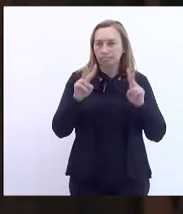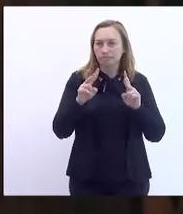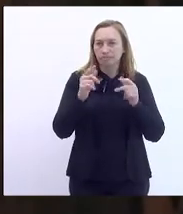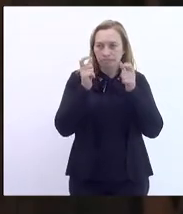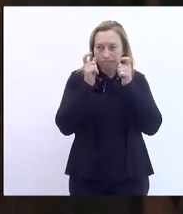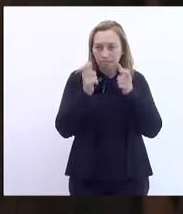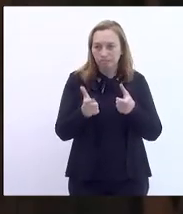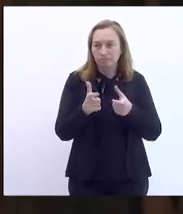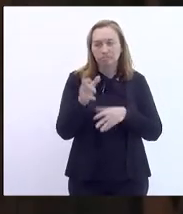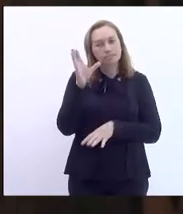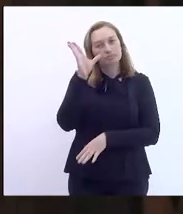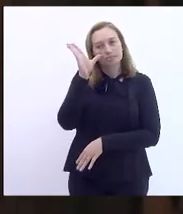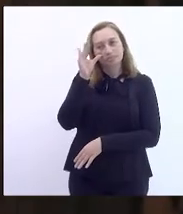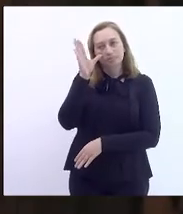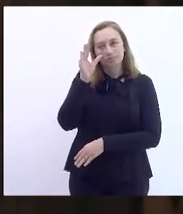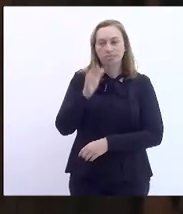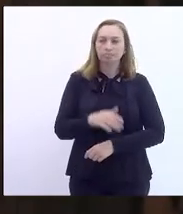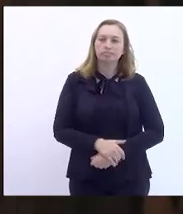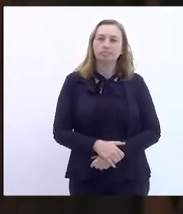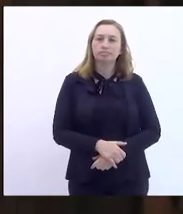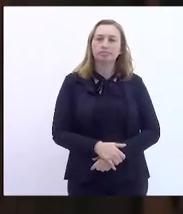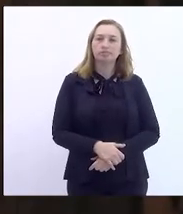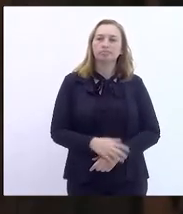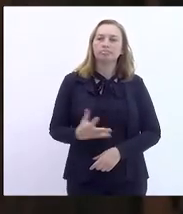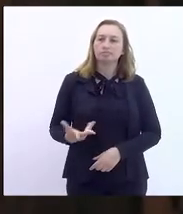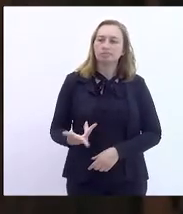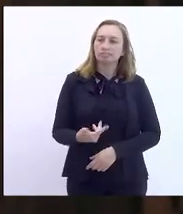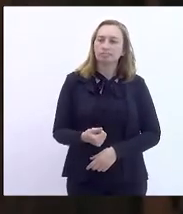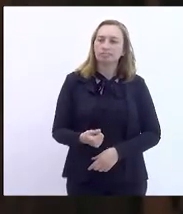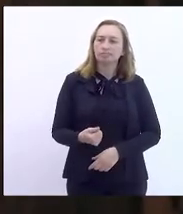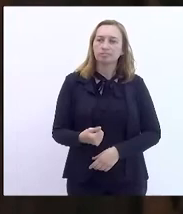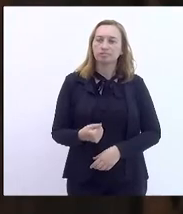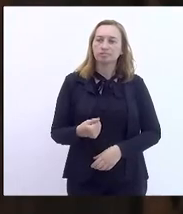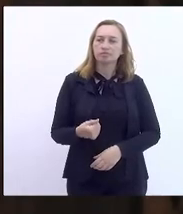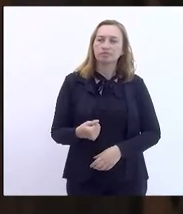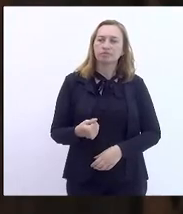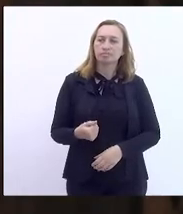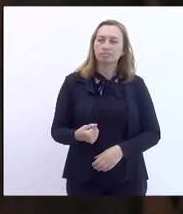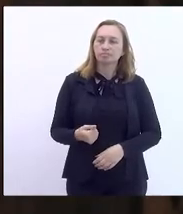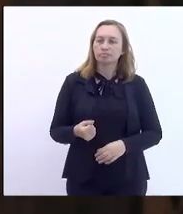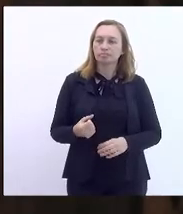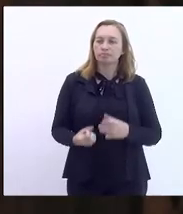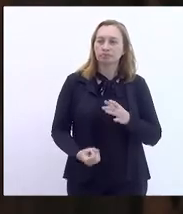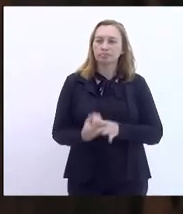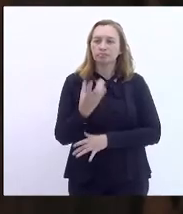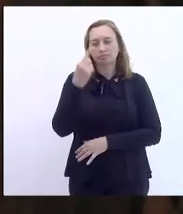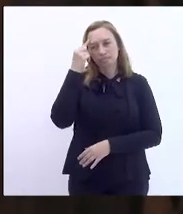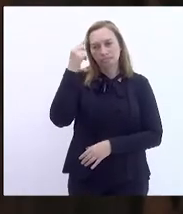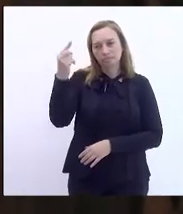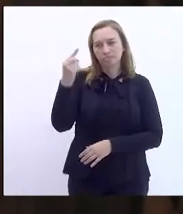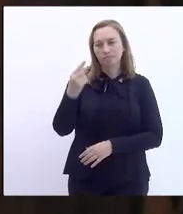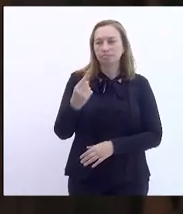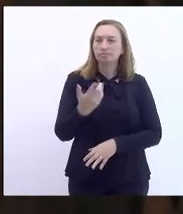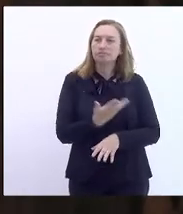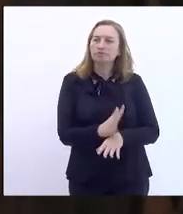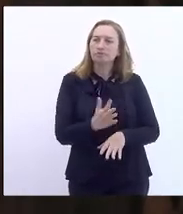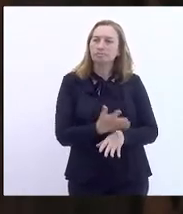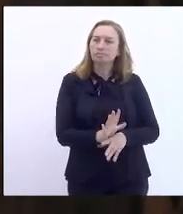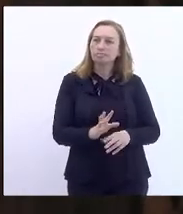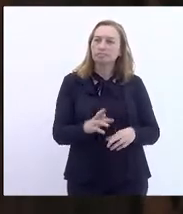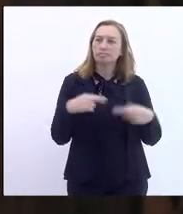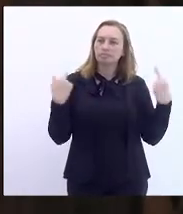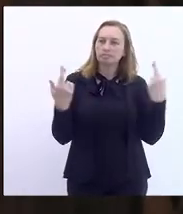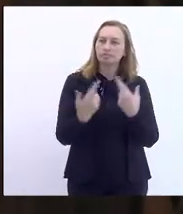atenção do interesse e da eficácia da construção de ideias e práticas essa